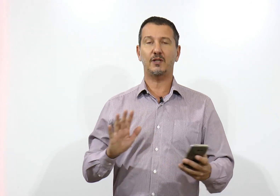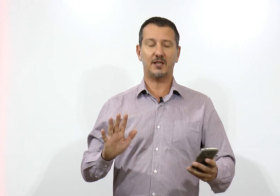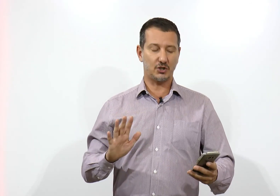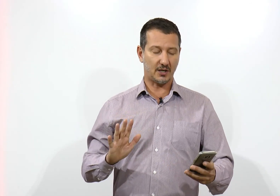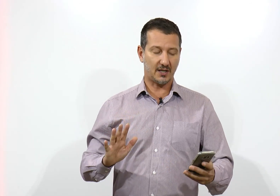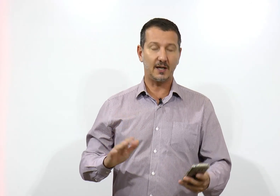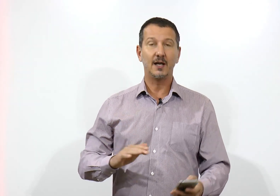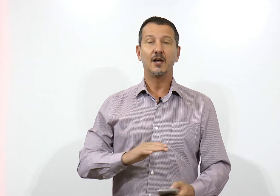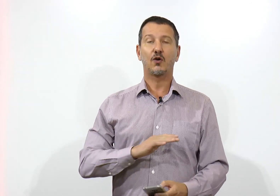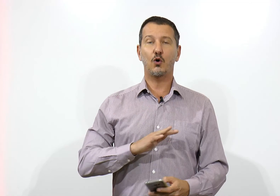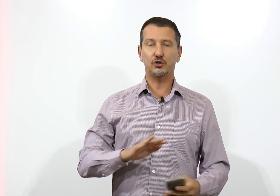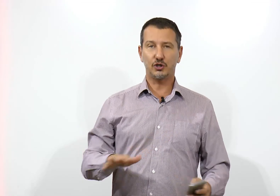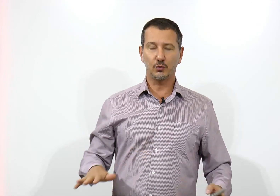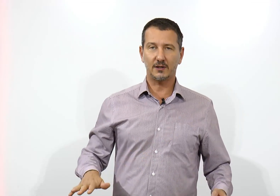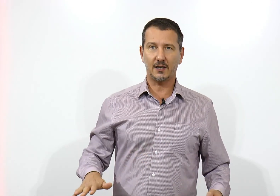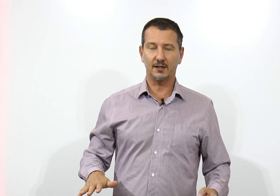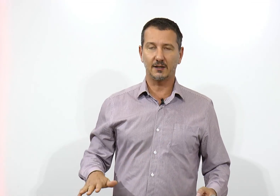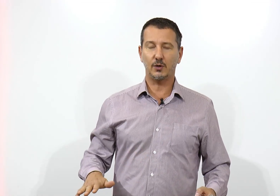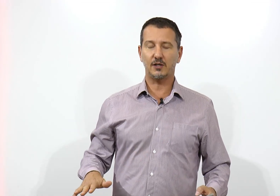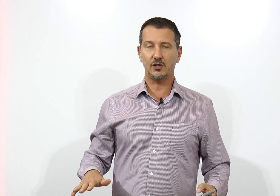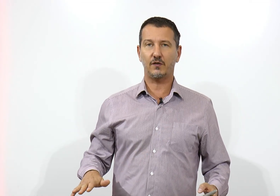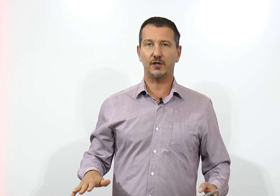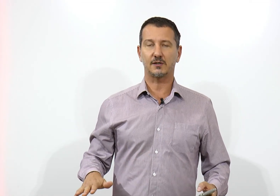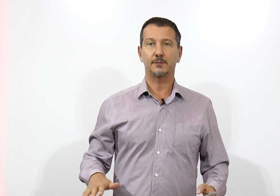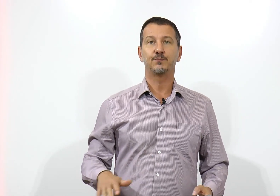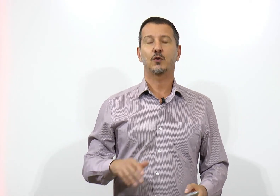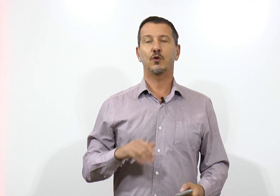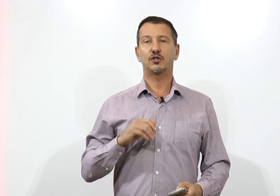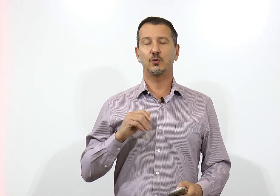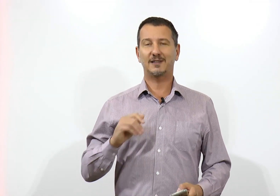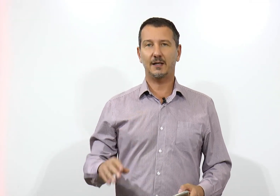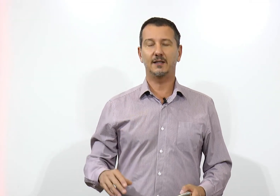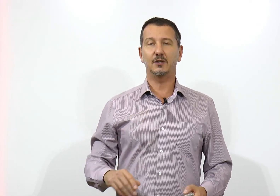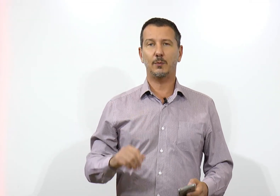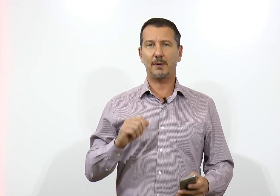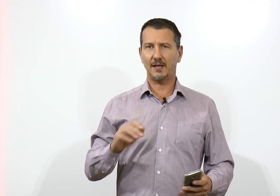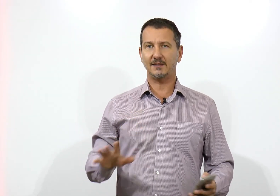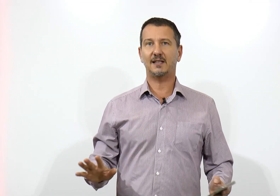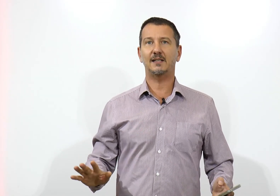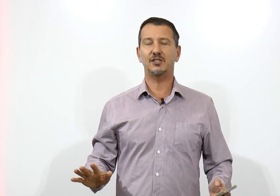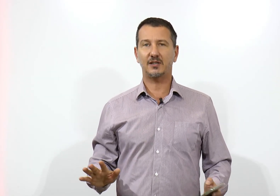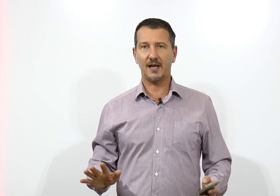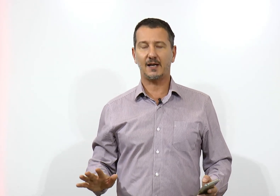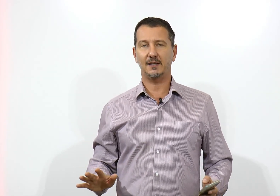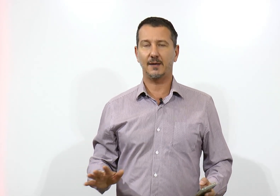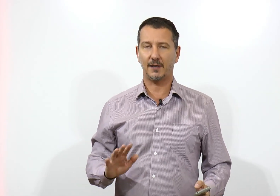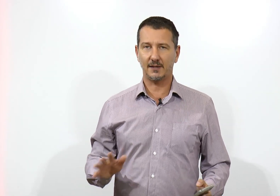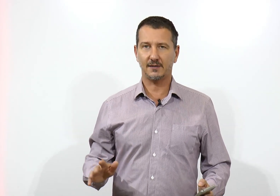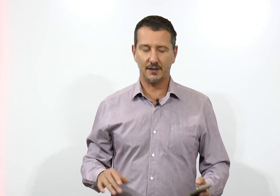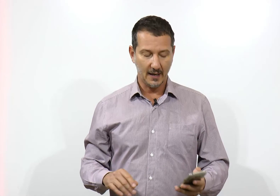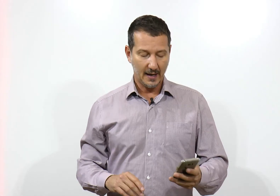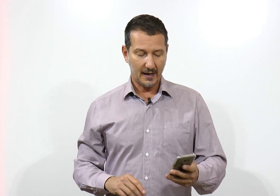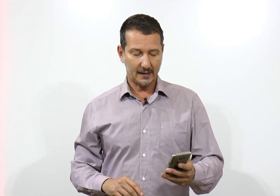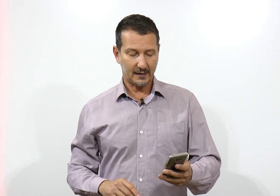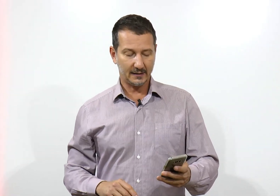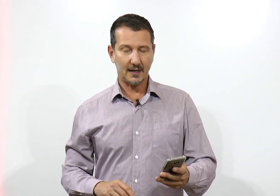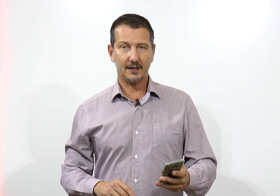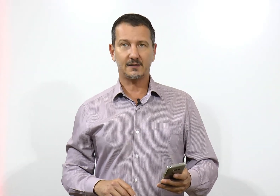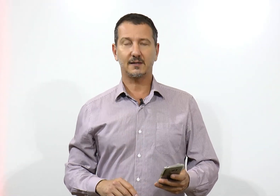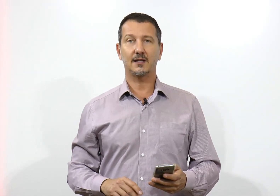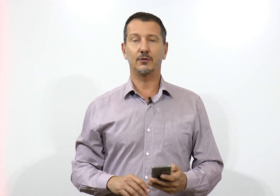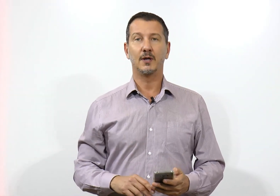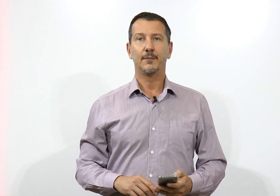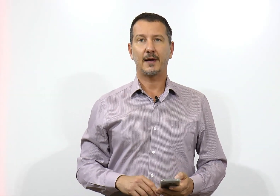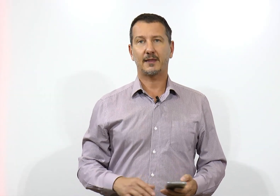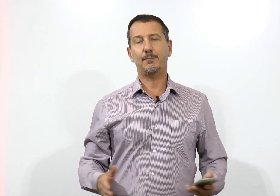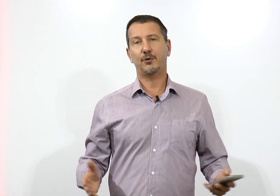isso passar pelo que eu entendi aqui continua treinando a isso é difícil continua e pela estrada de terra né parece que a